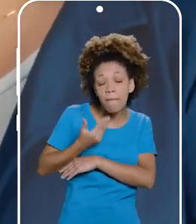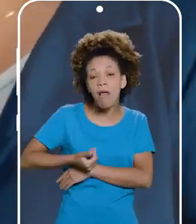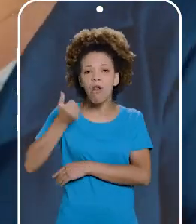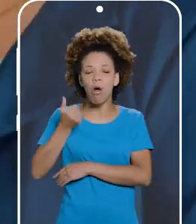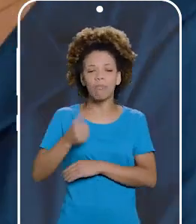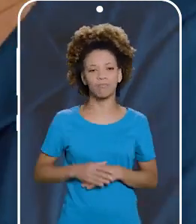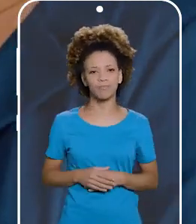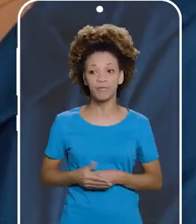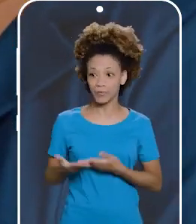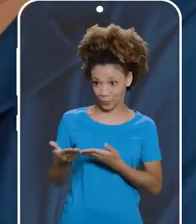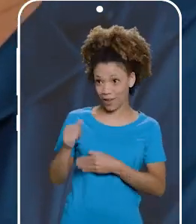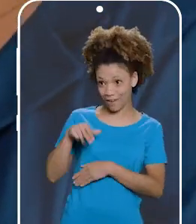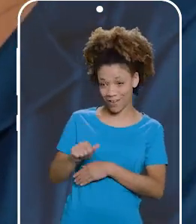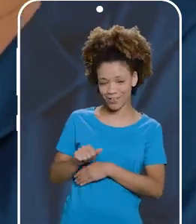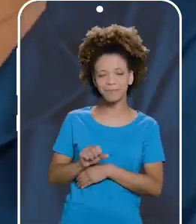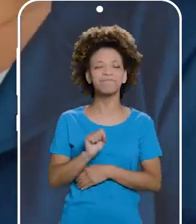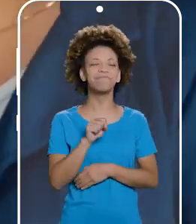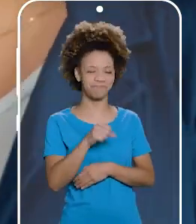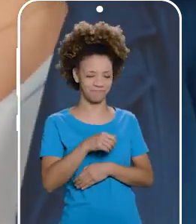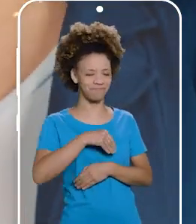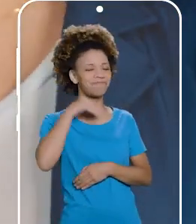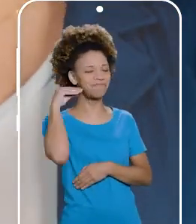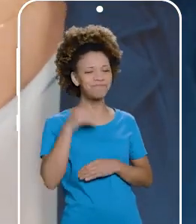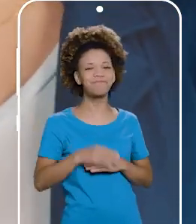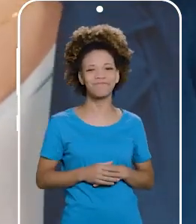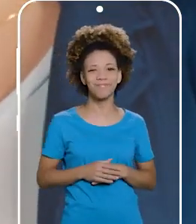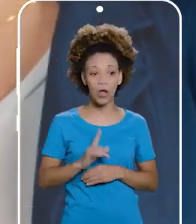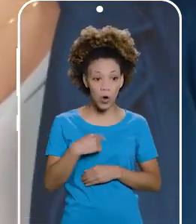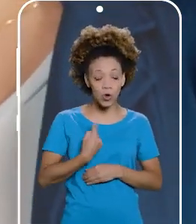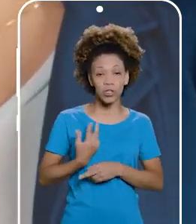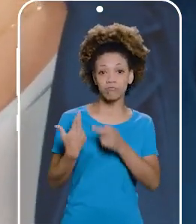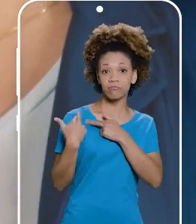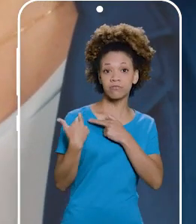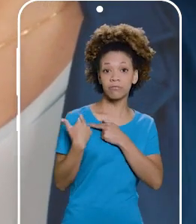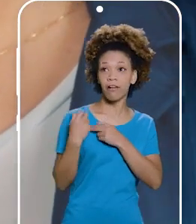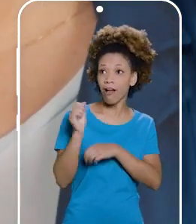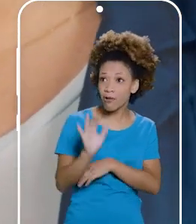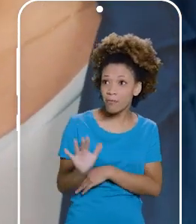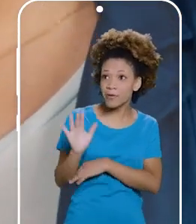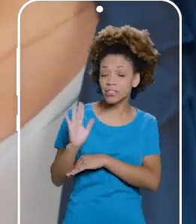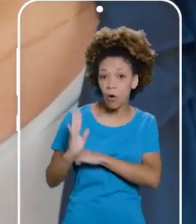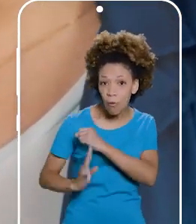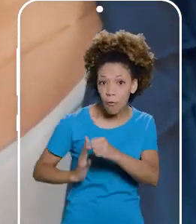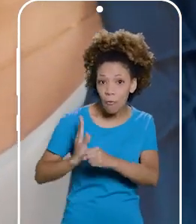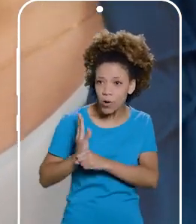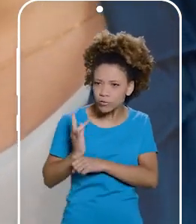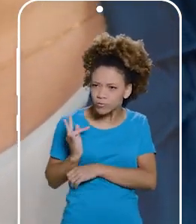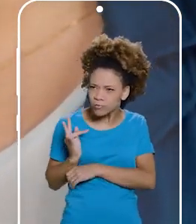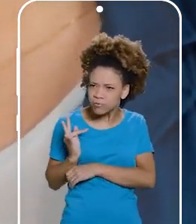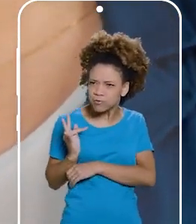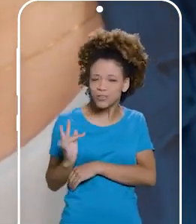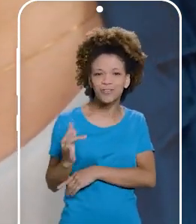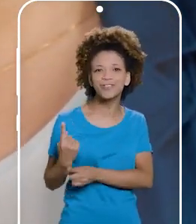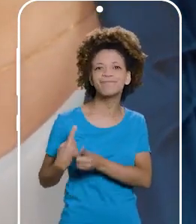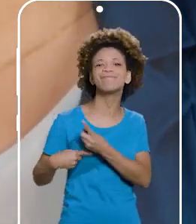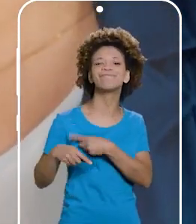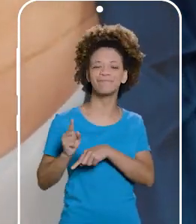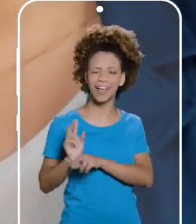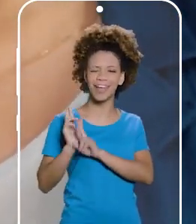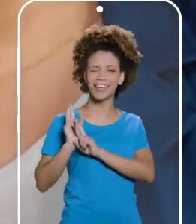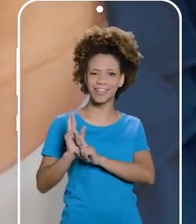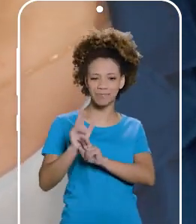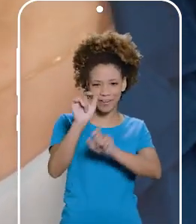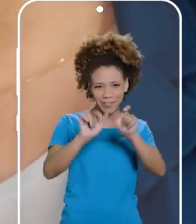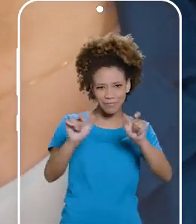roubada. Não é isso não, Ana Paula? É isso, Ciro. O nosso compromisso é com o Brasil dos próximos 4 anos. É com o futuro que aguarda